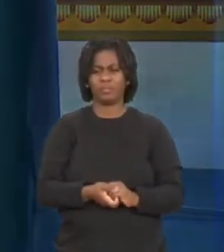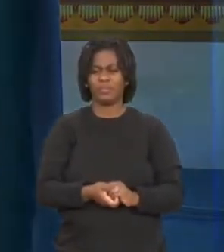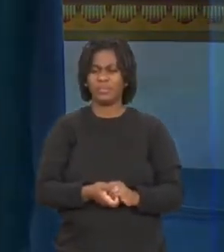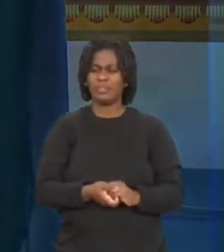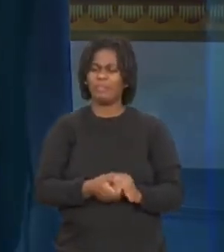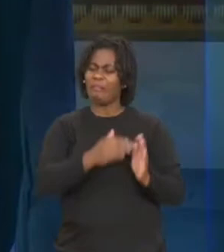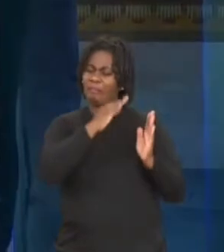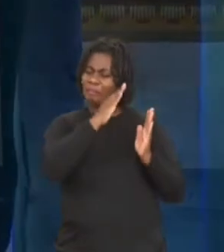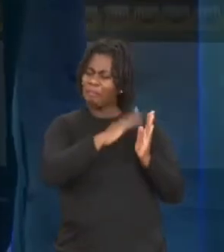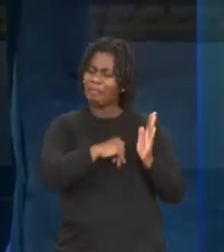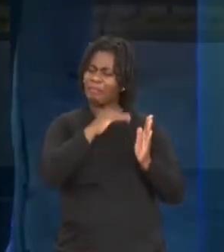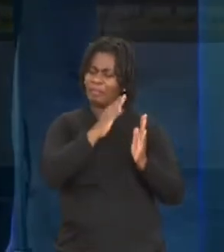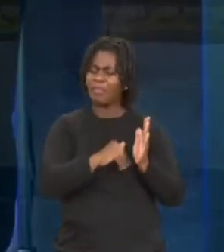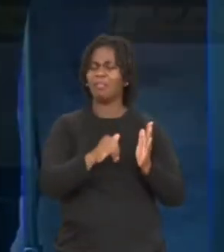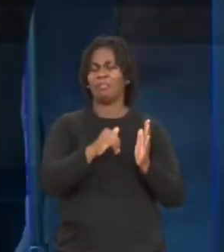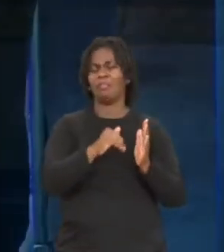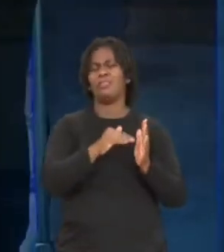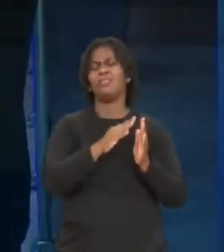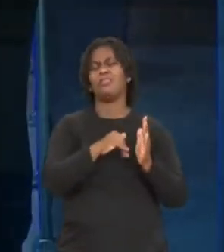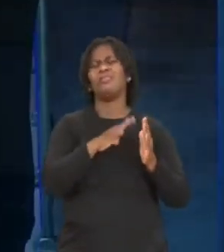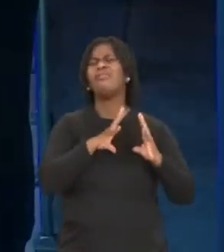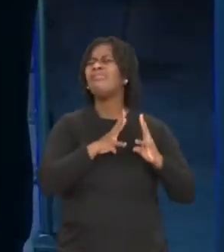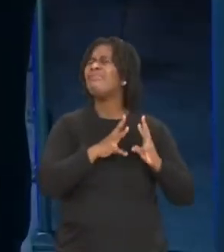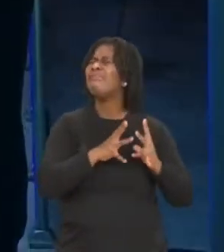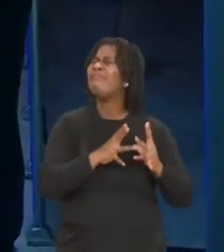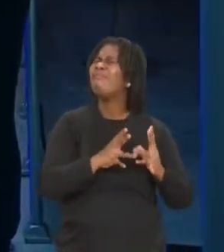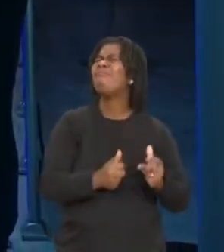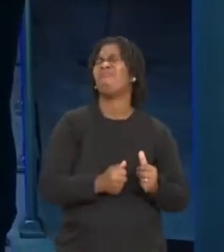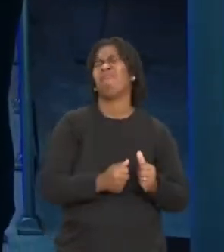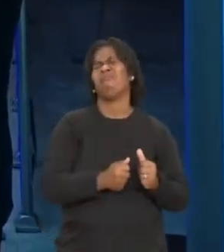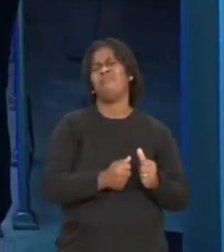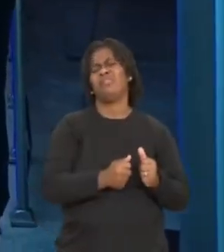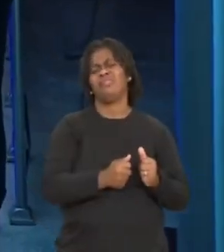Tira. De mim.